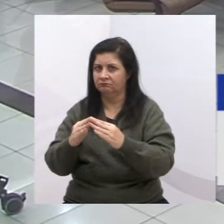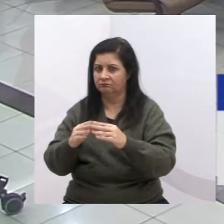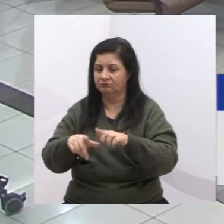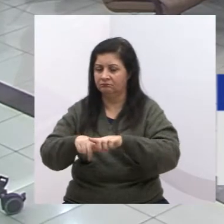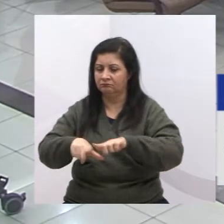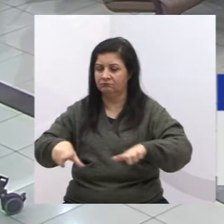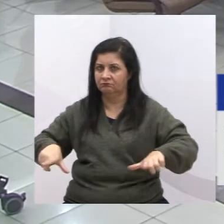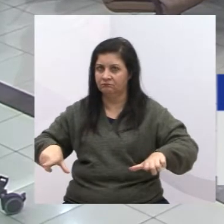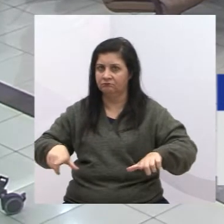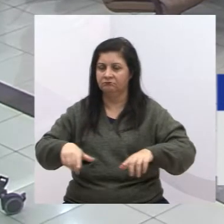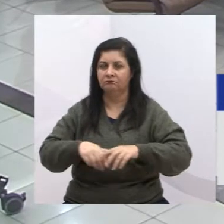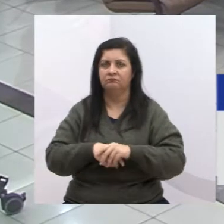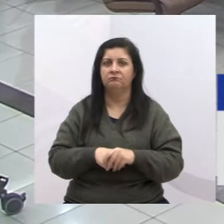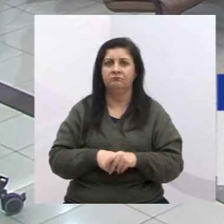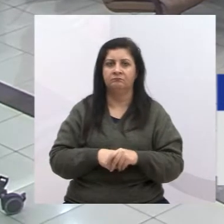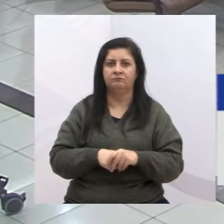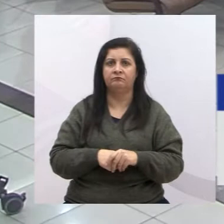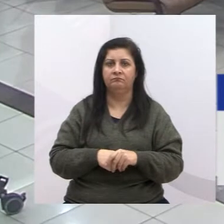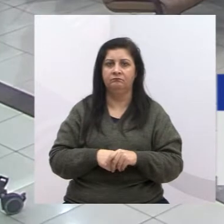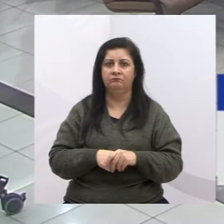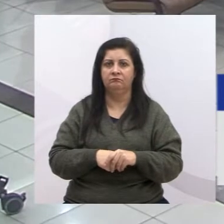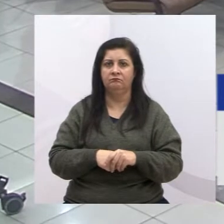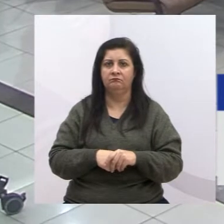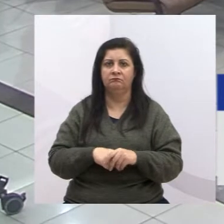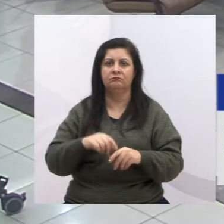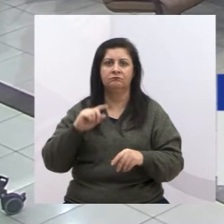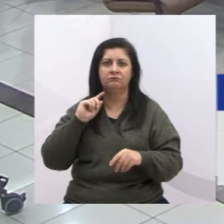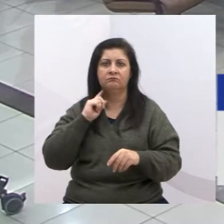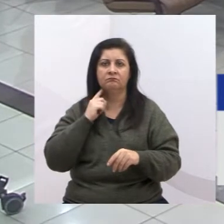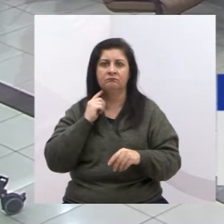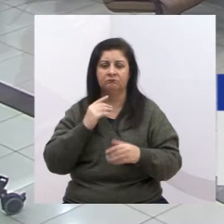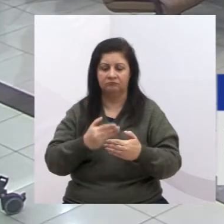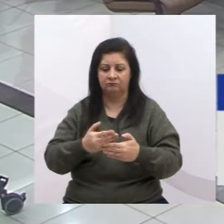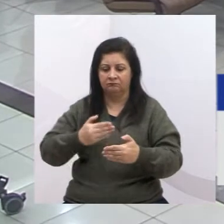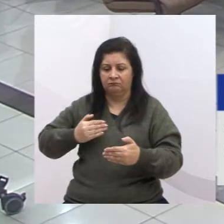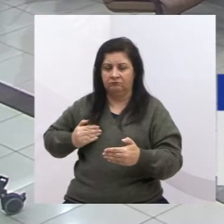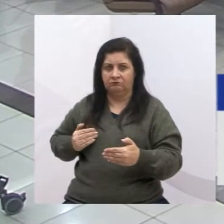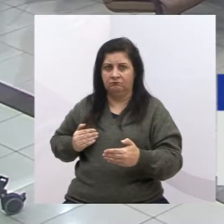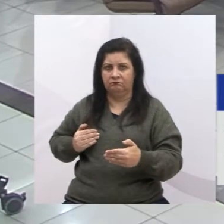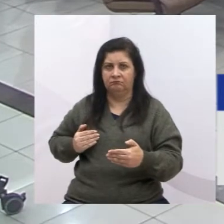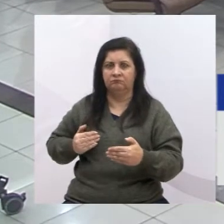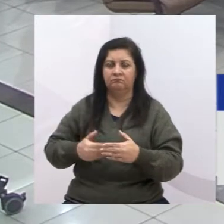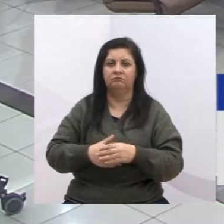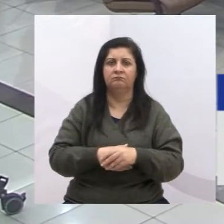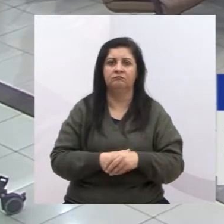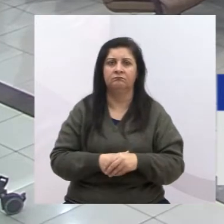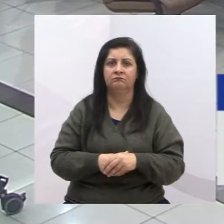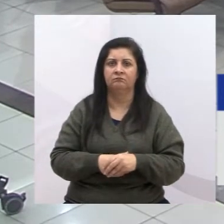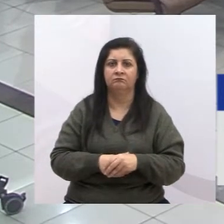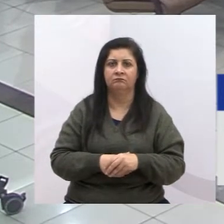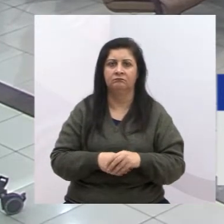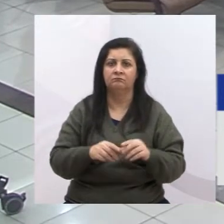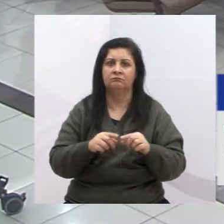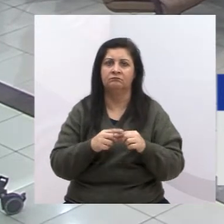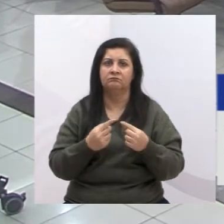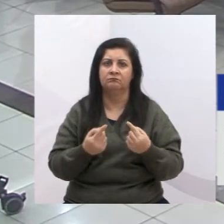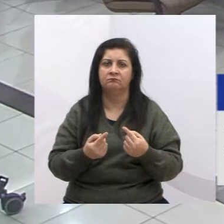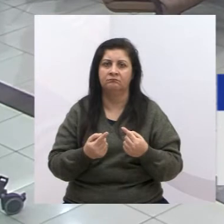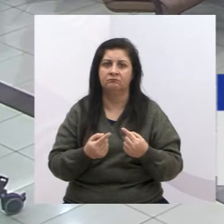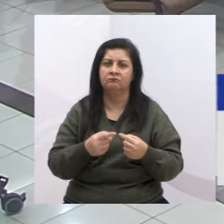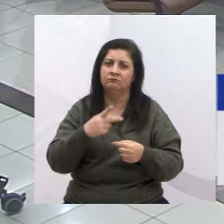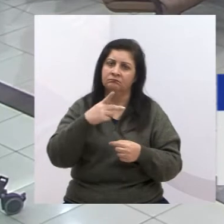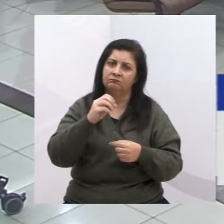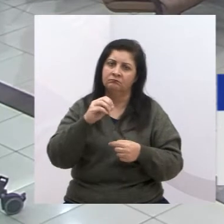sala, aquela sujeira grossa ele acaba não entrando dentro das salas. Mas tem